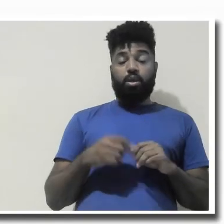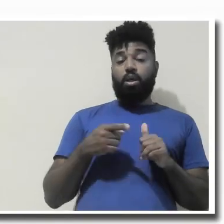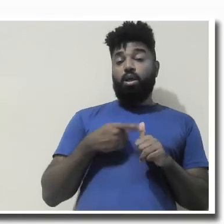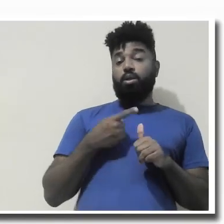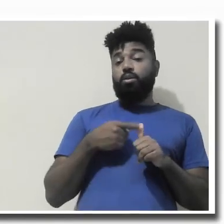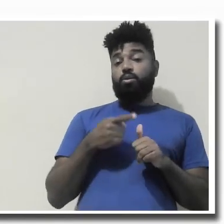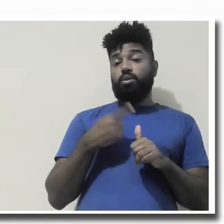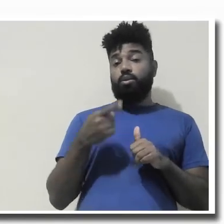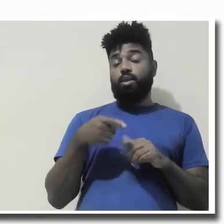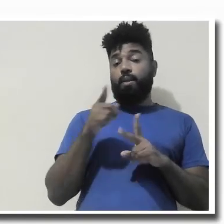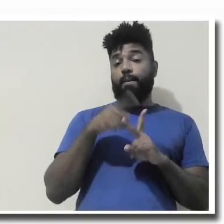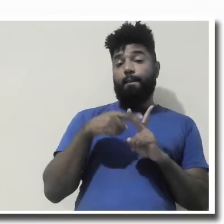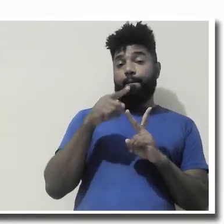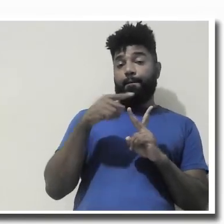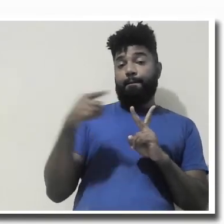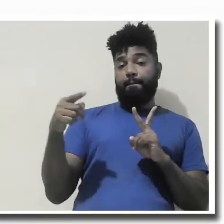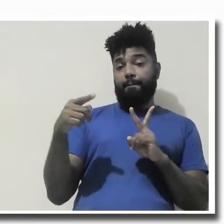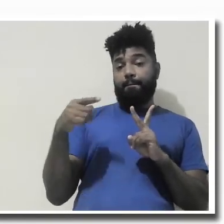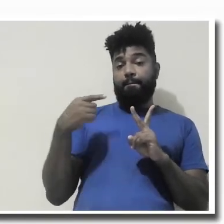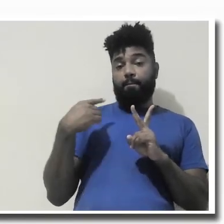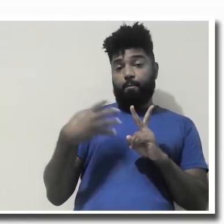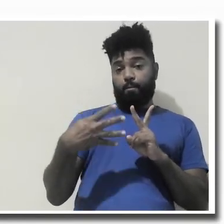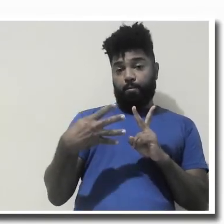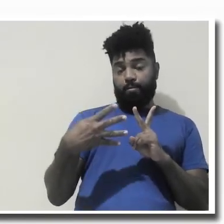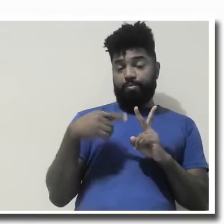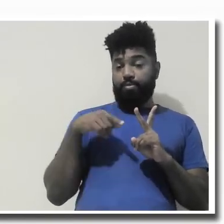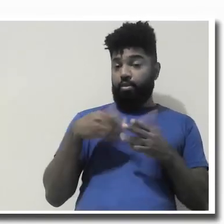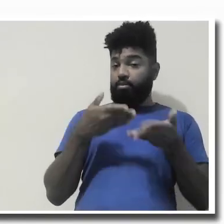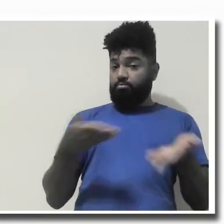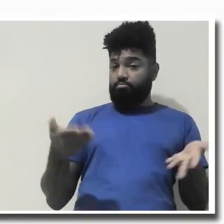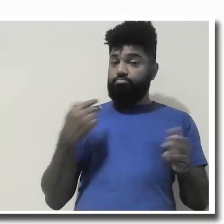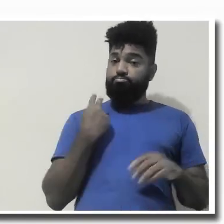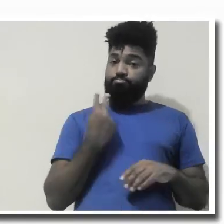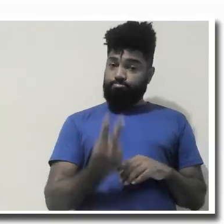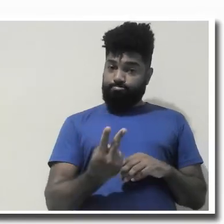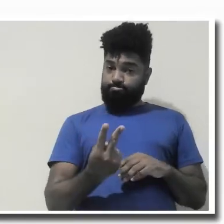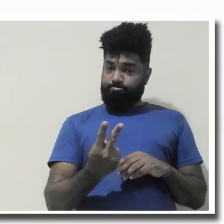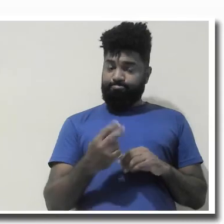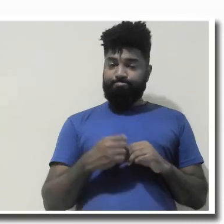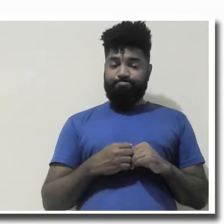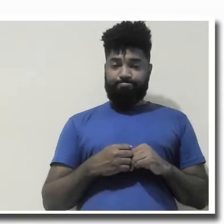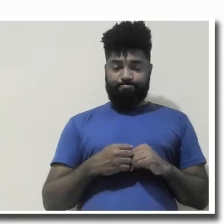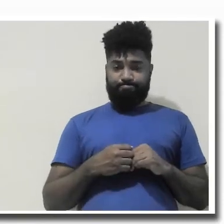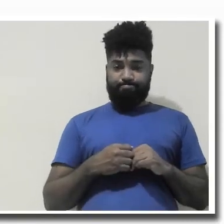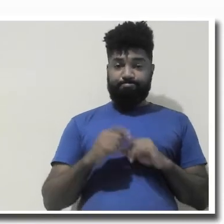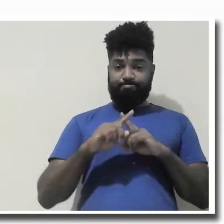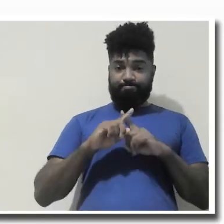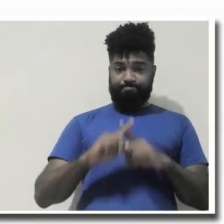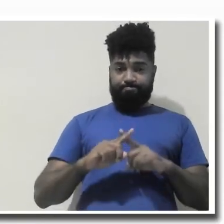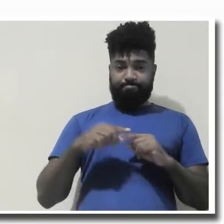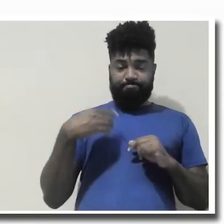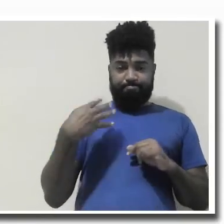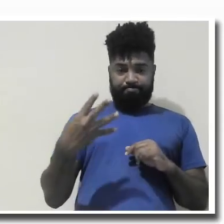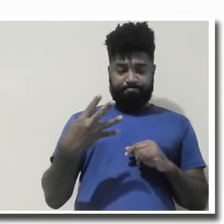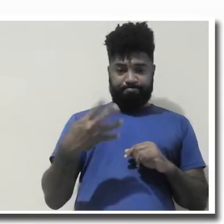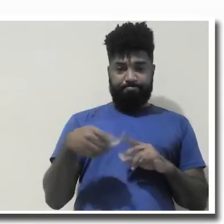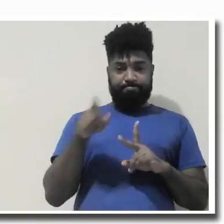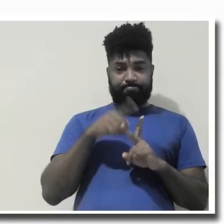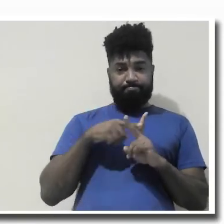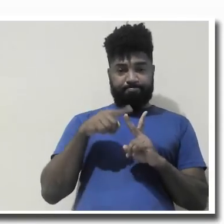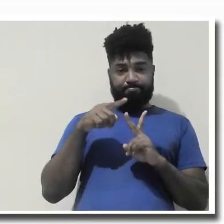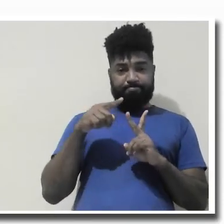de 4, que no nosso caso é 2. Vezes 4, dividido